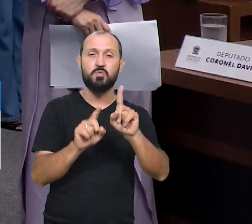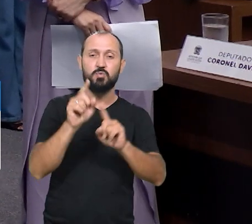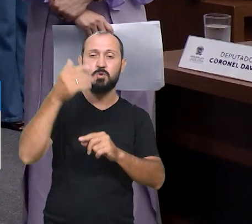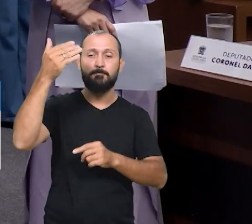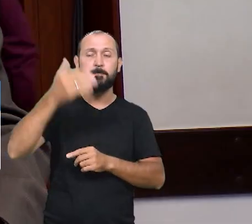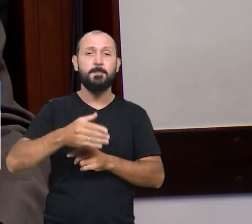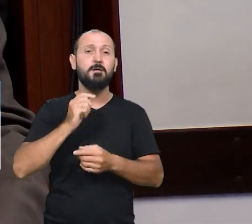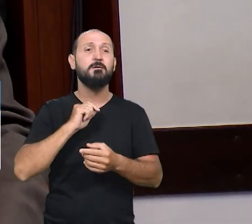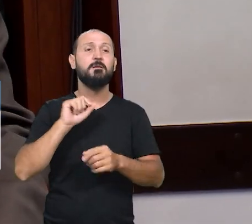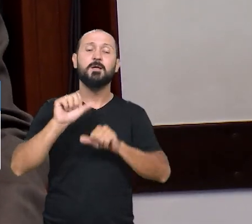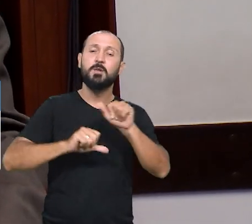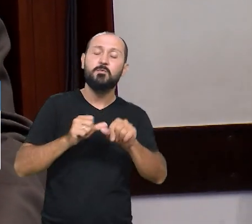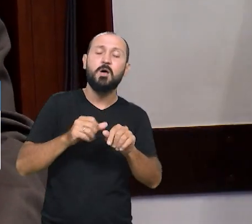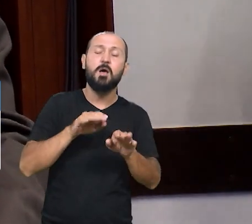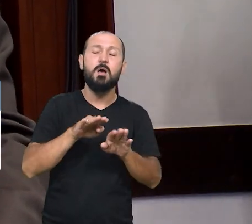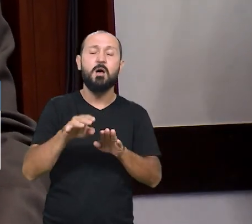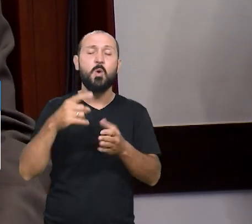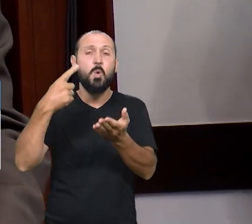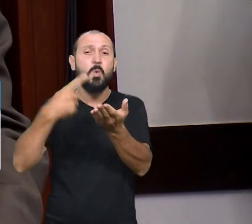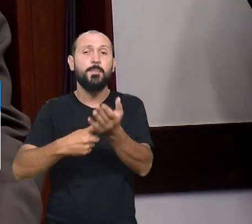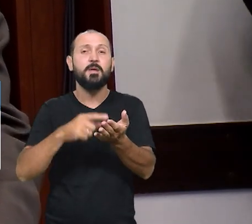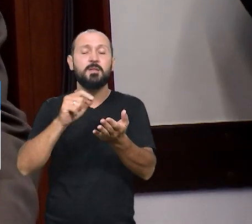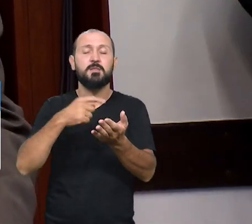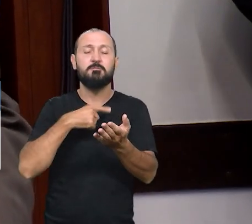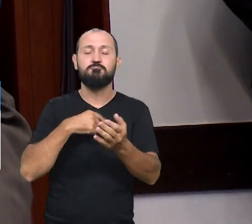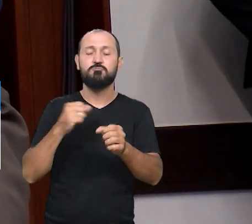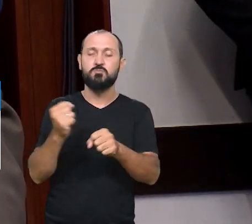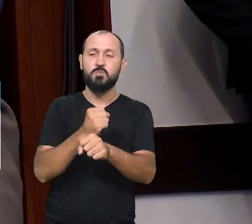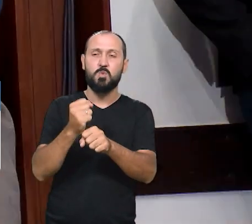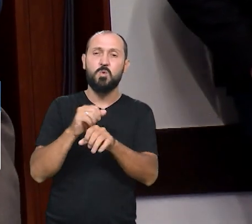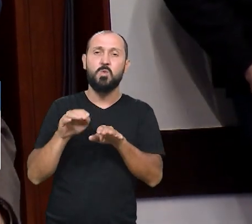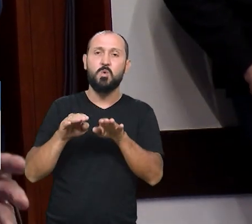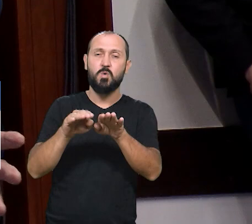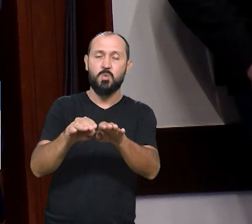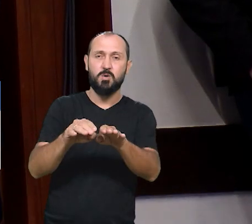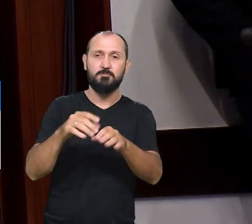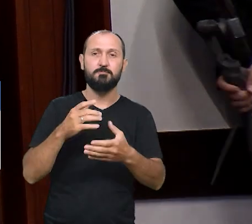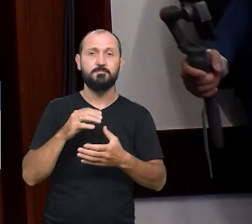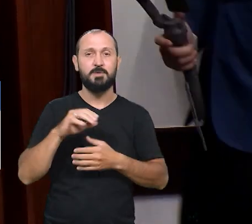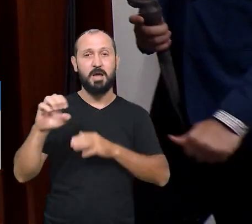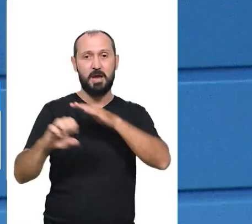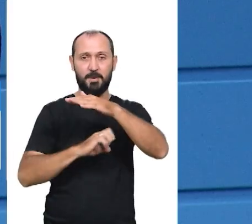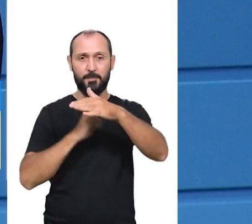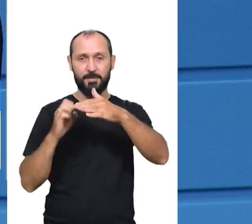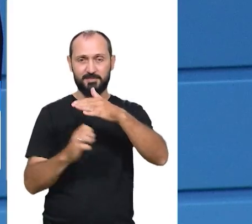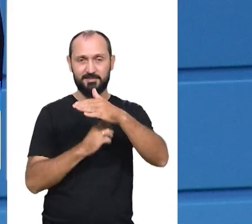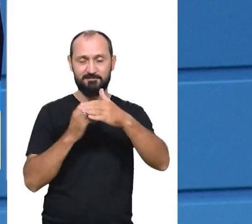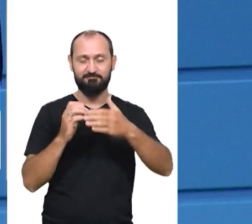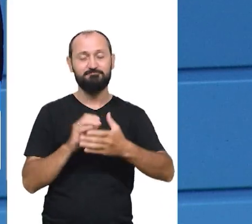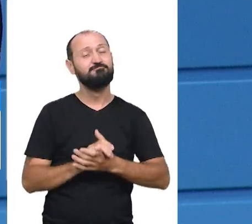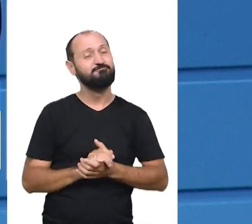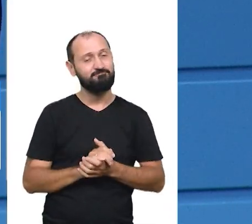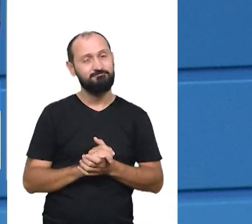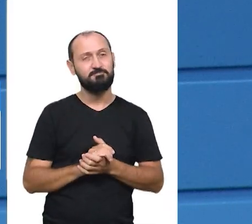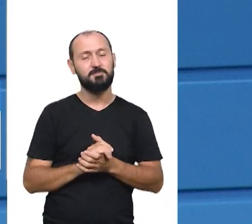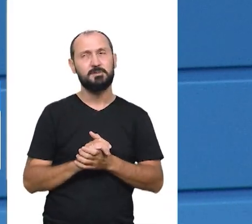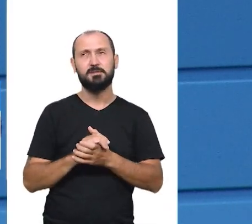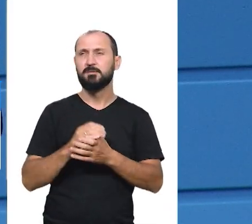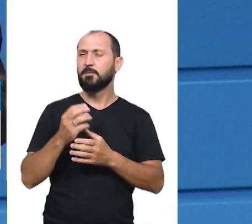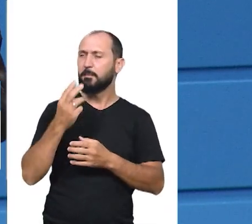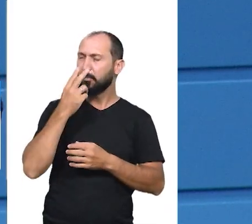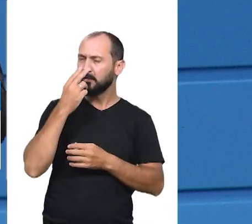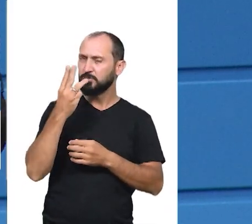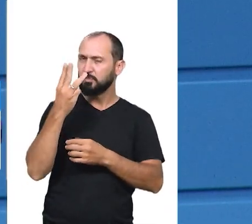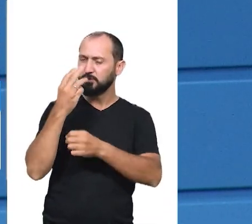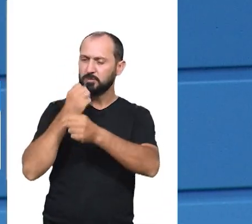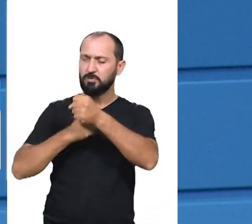sendo cobradas sem o investimento necessário acordado pela concessionária responsável pelas vias. A empresa,